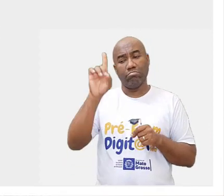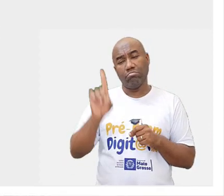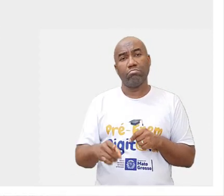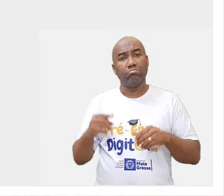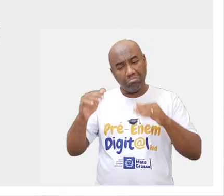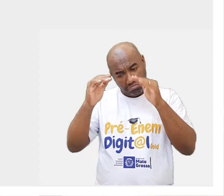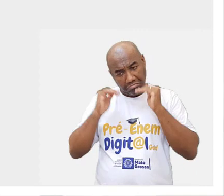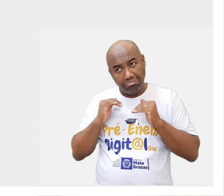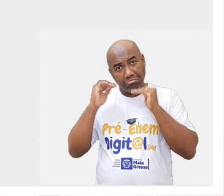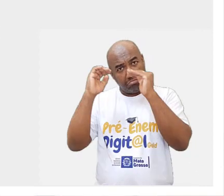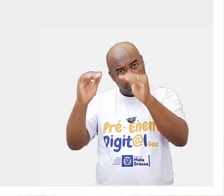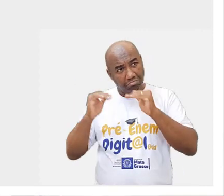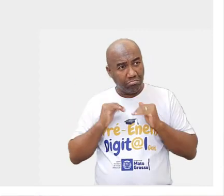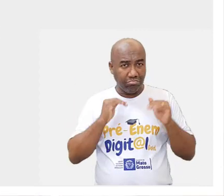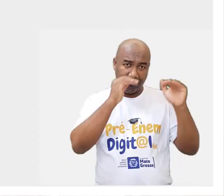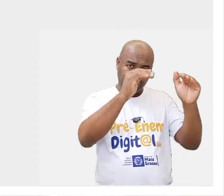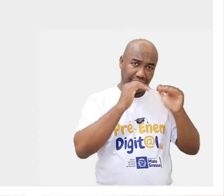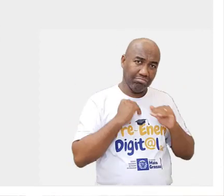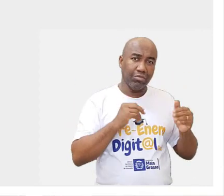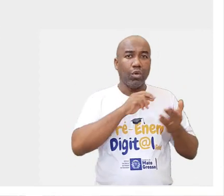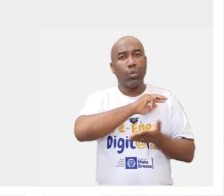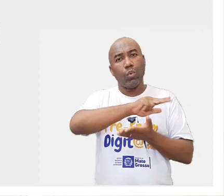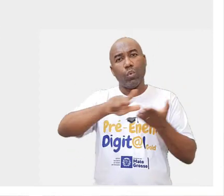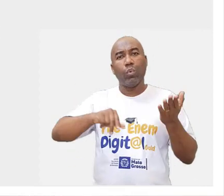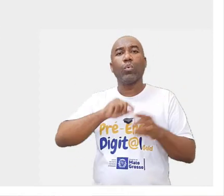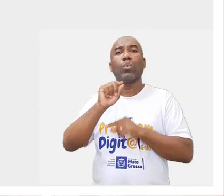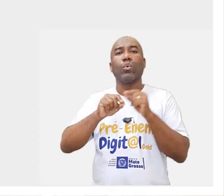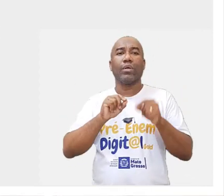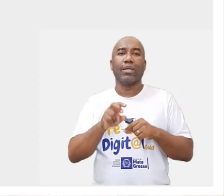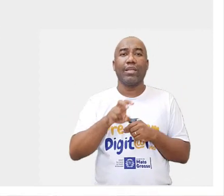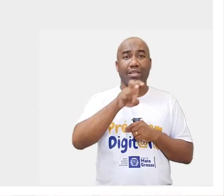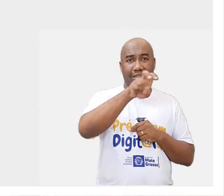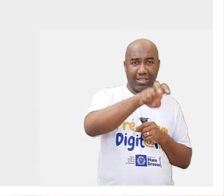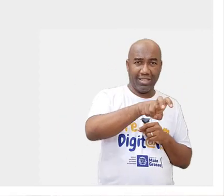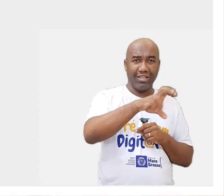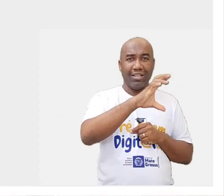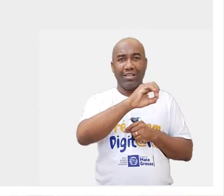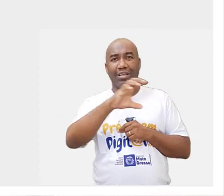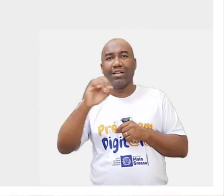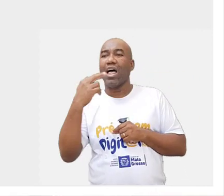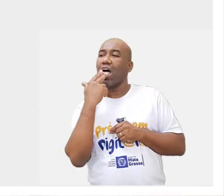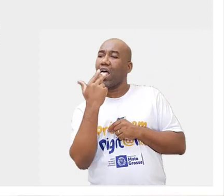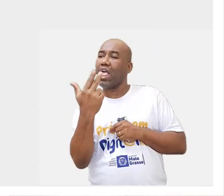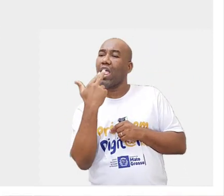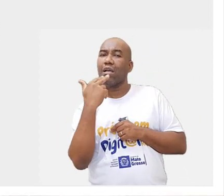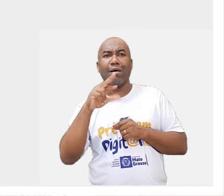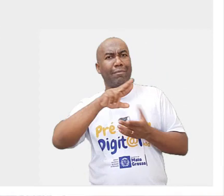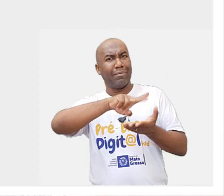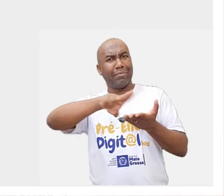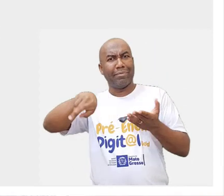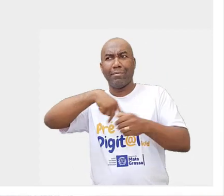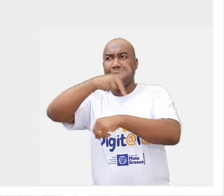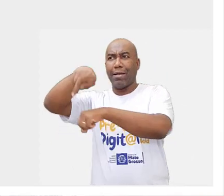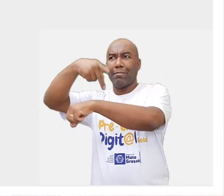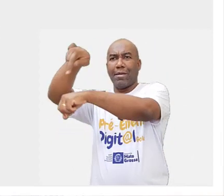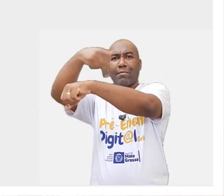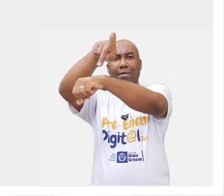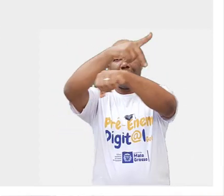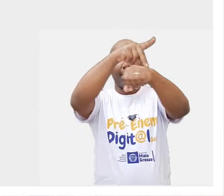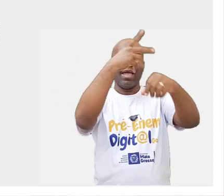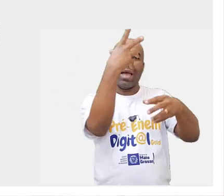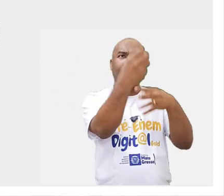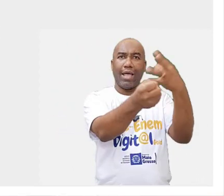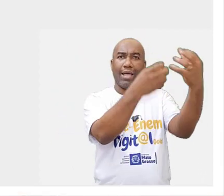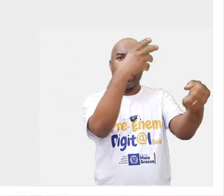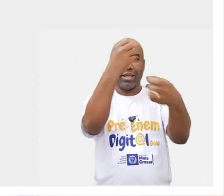internacionais mais traduzidas do mundo. Ela está traduzida em mais de 500 idiomas, certo? E os países que fizeram